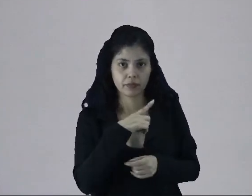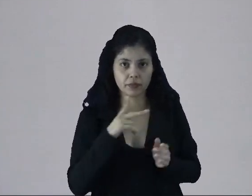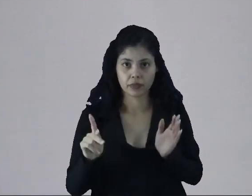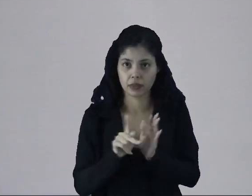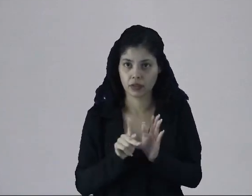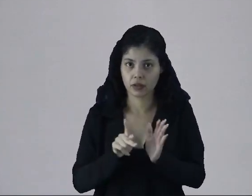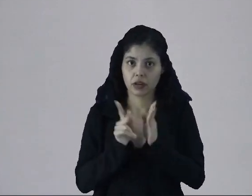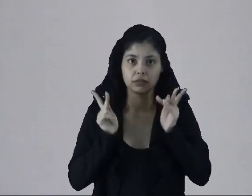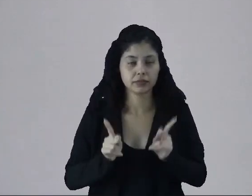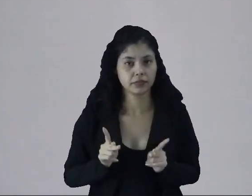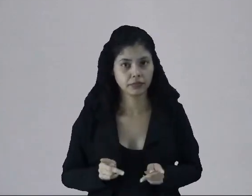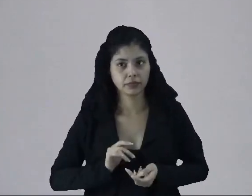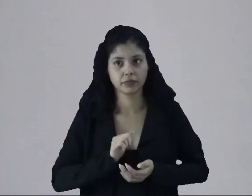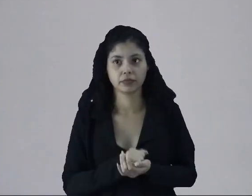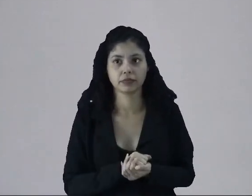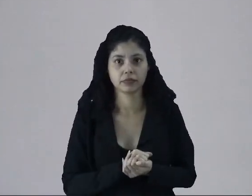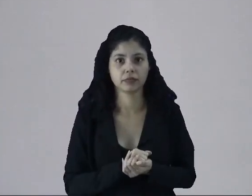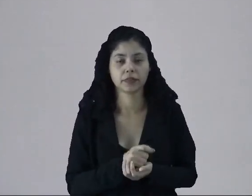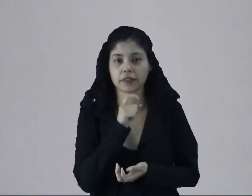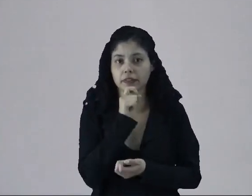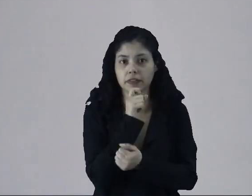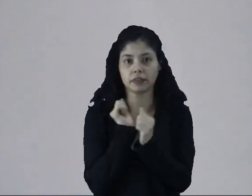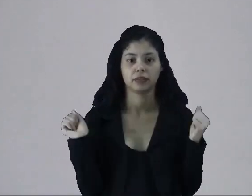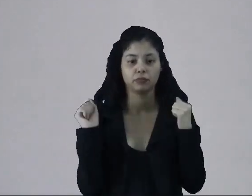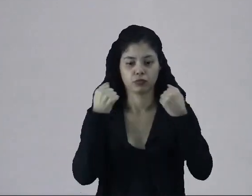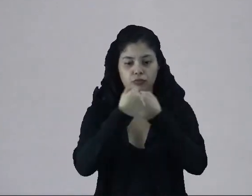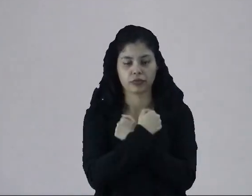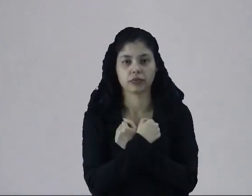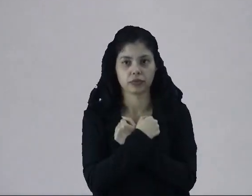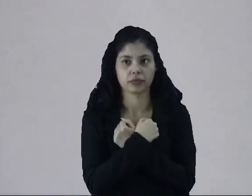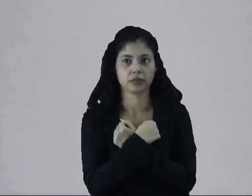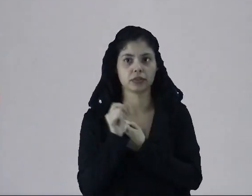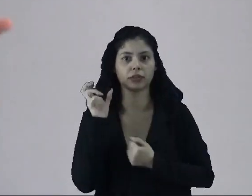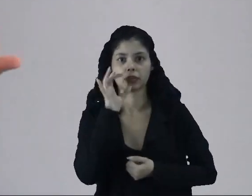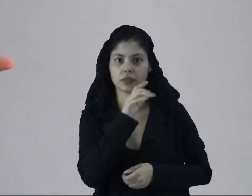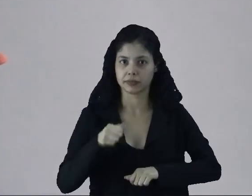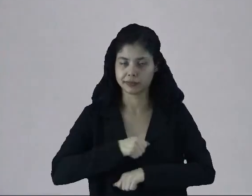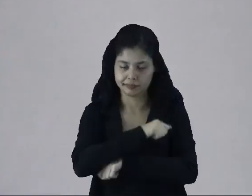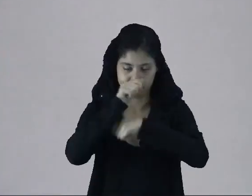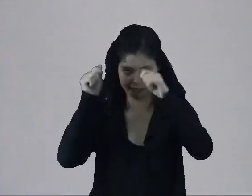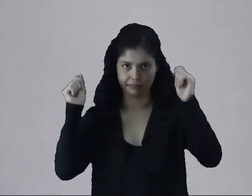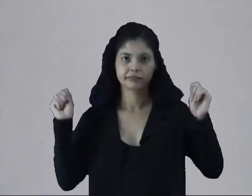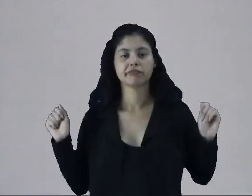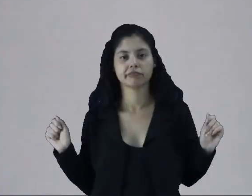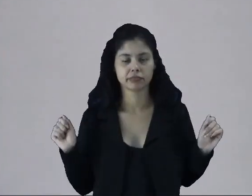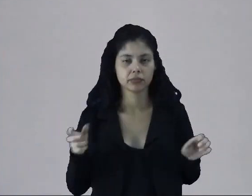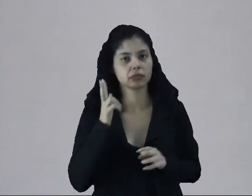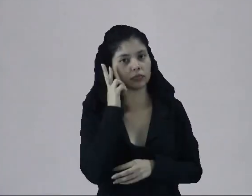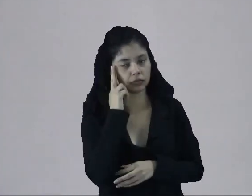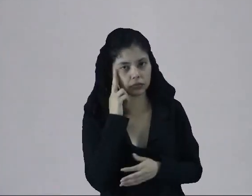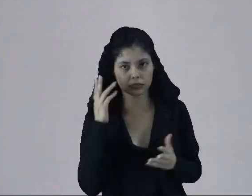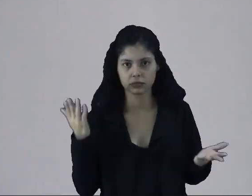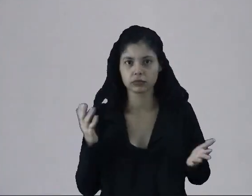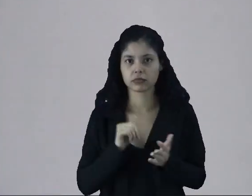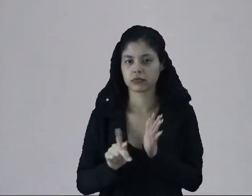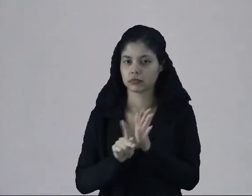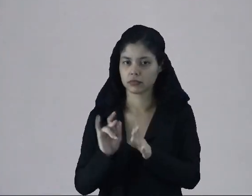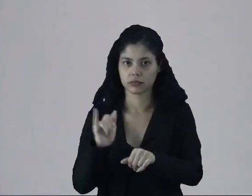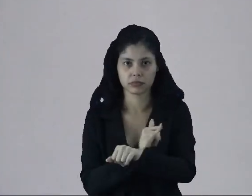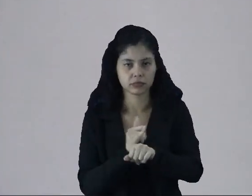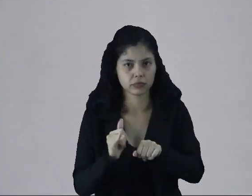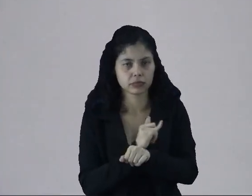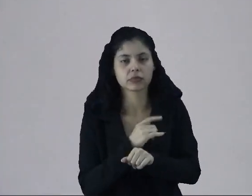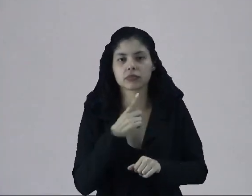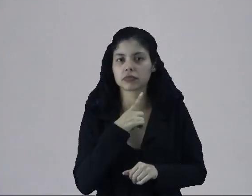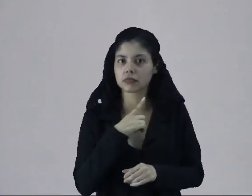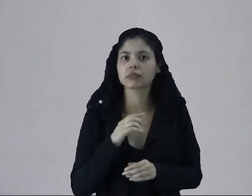próprio comportamento, né? Então, se eu sentir frio, eu vou me cobrir, se eu sentir calor, eu vou tirar a coberta. Então, são estratégias que o organismo vai tendo